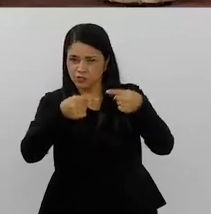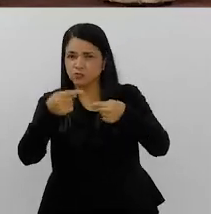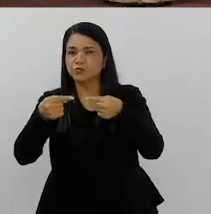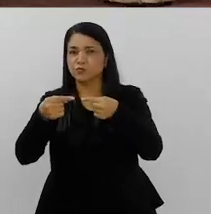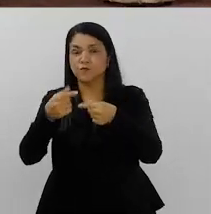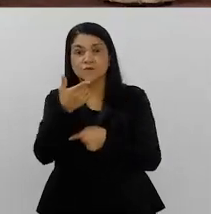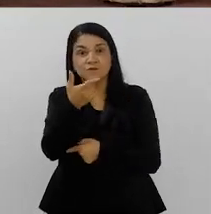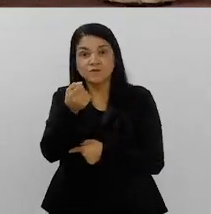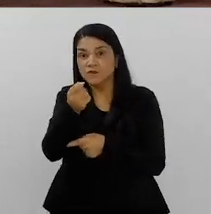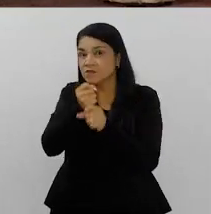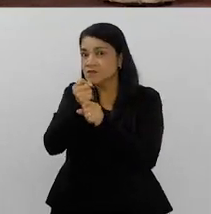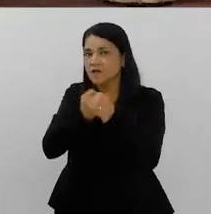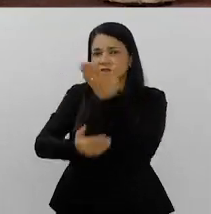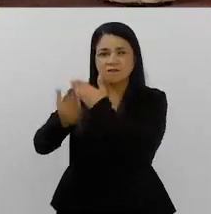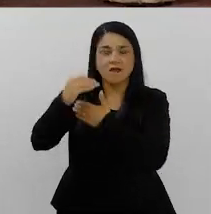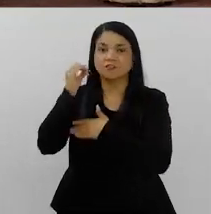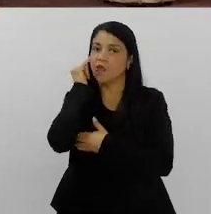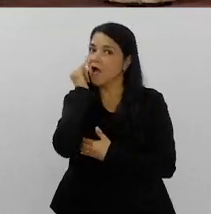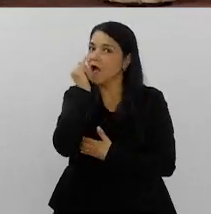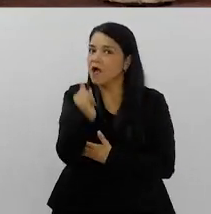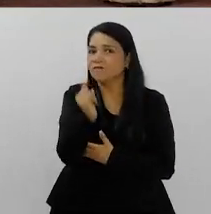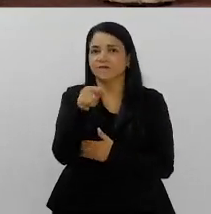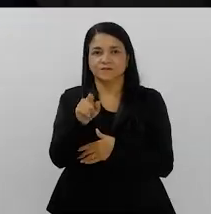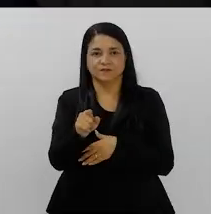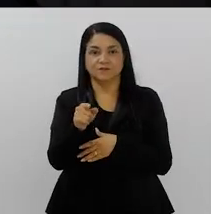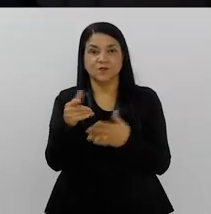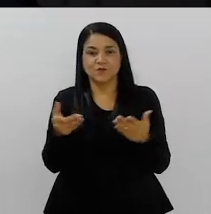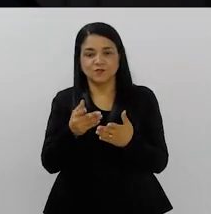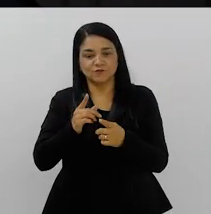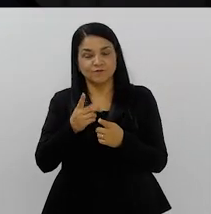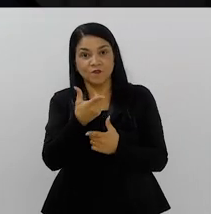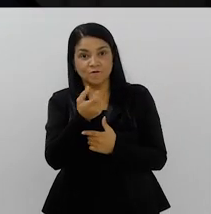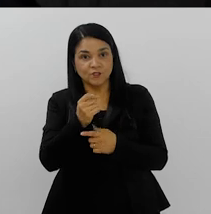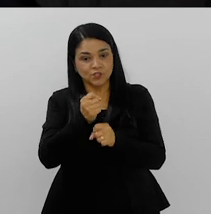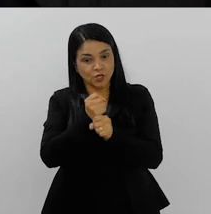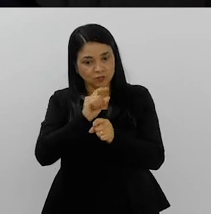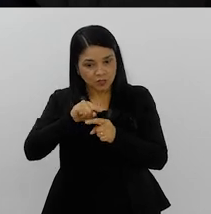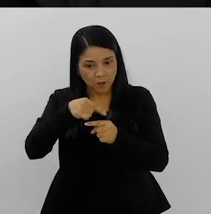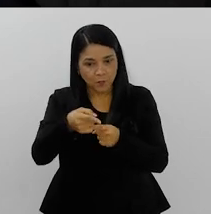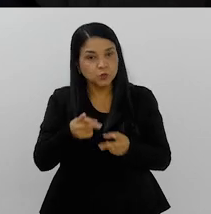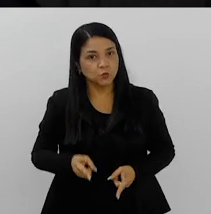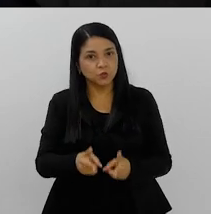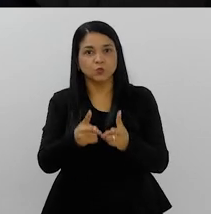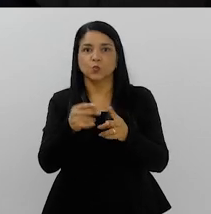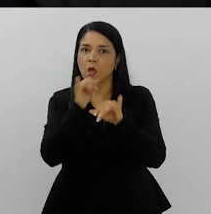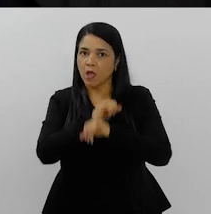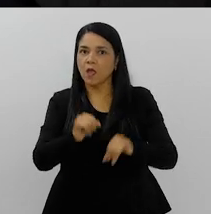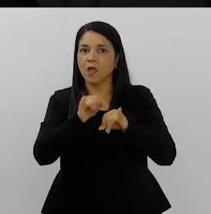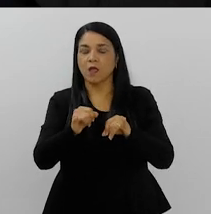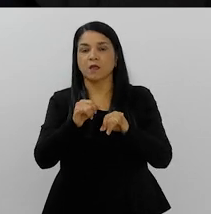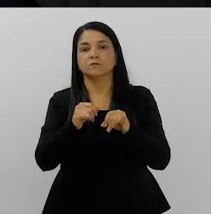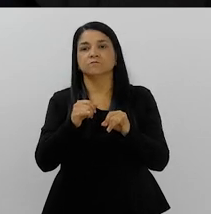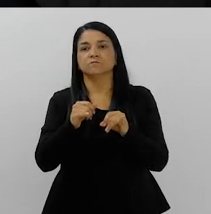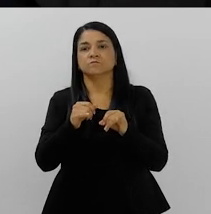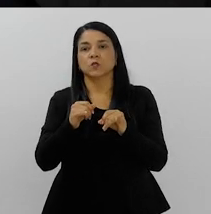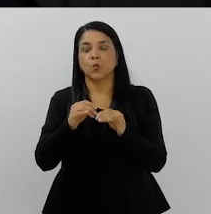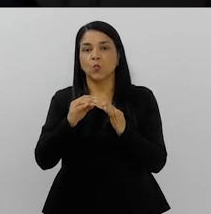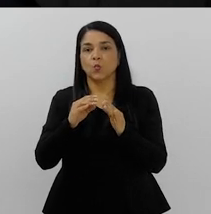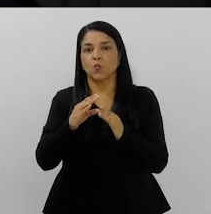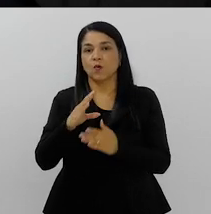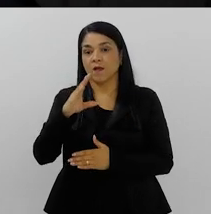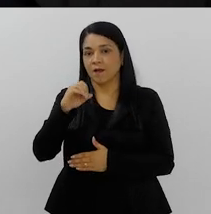discutido e debatido há 20 anos atrás já se alertava sobre isso e hoje 20 anos depois Ainda temos E aí quando eu lancei o calendário o